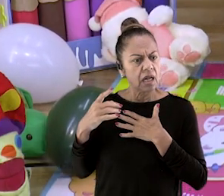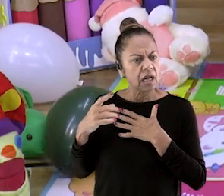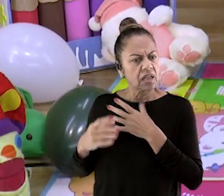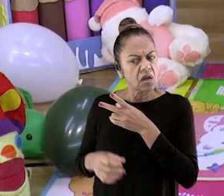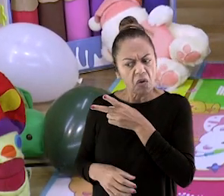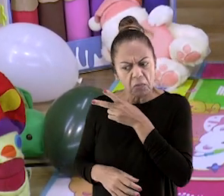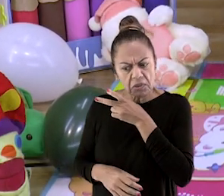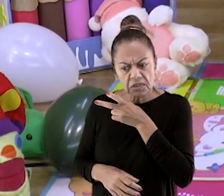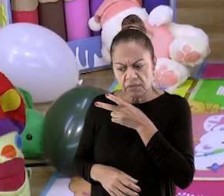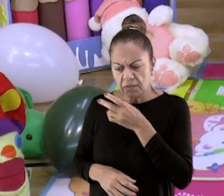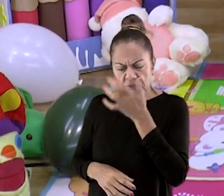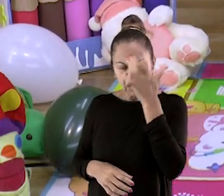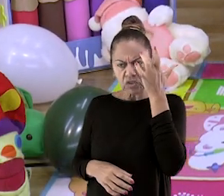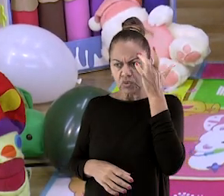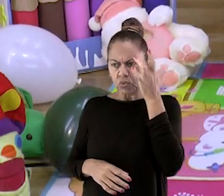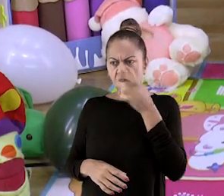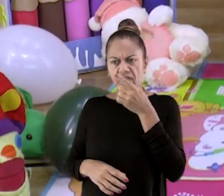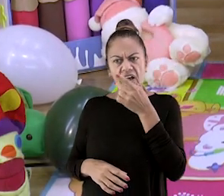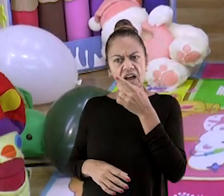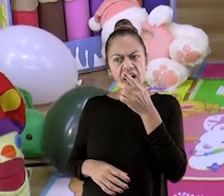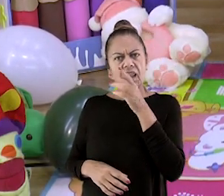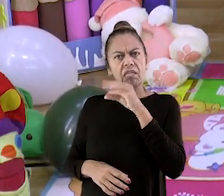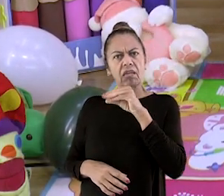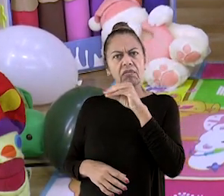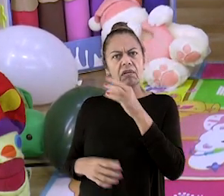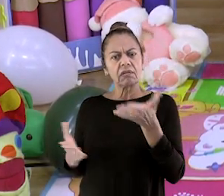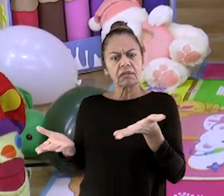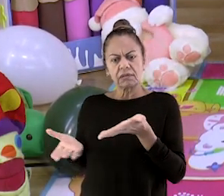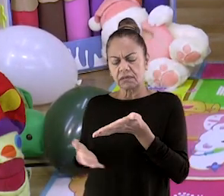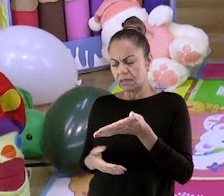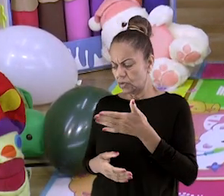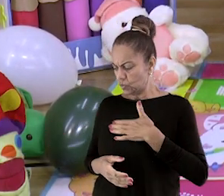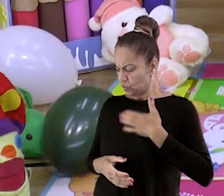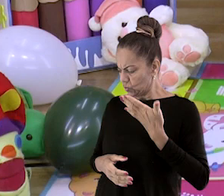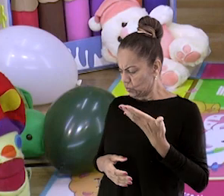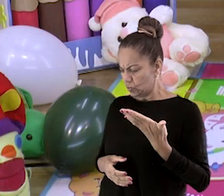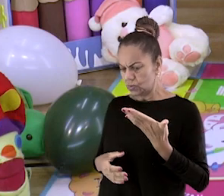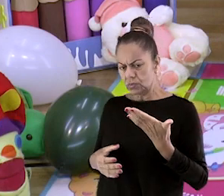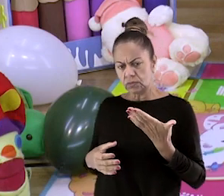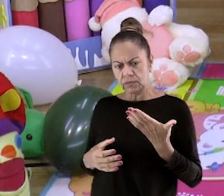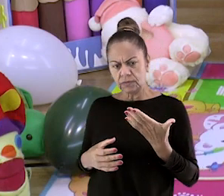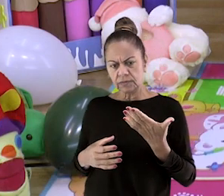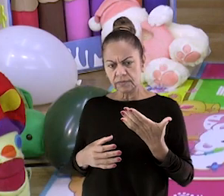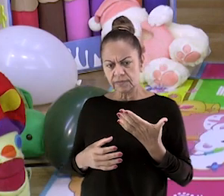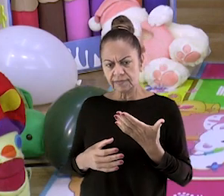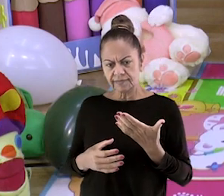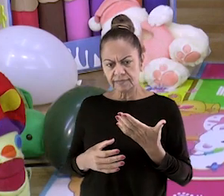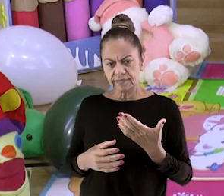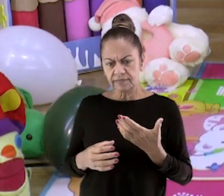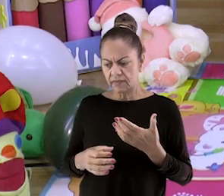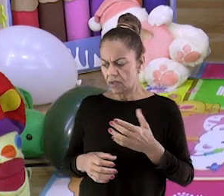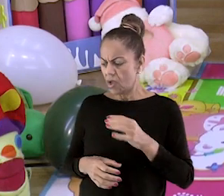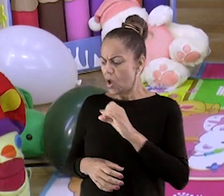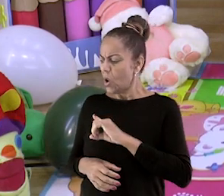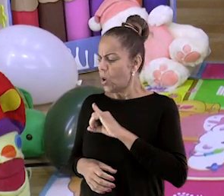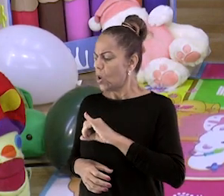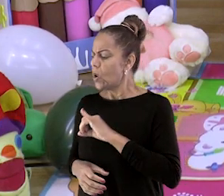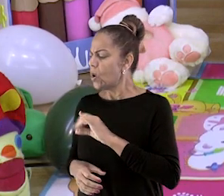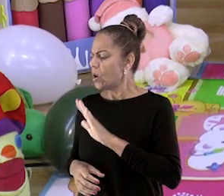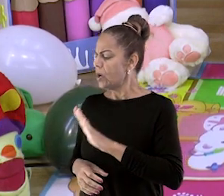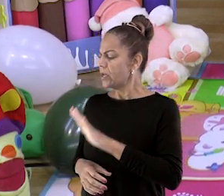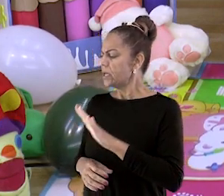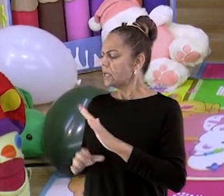a casa falou Vocês ouviram que susto Oi